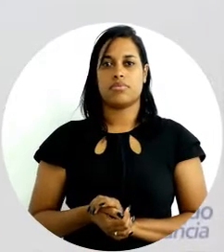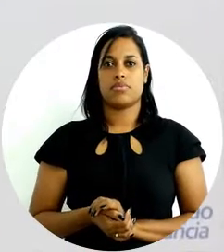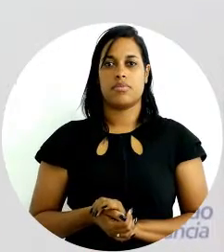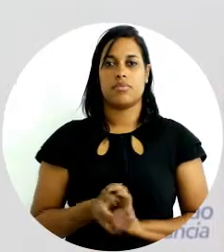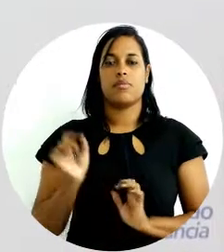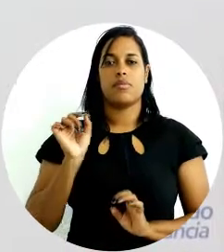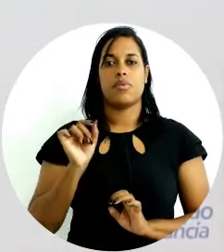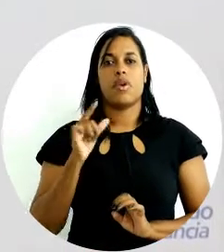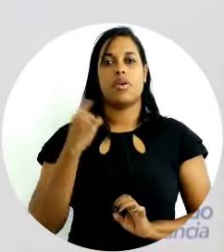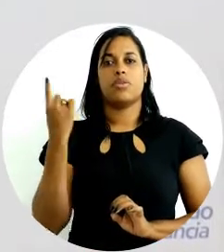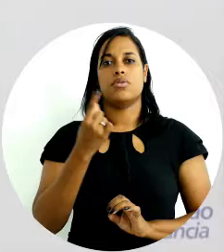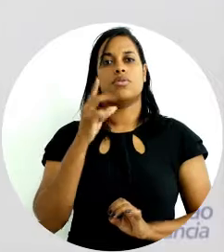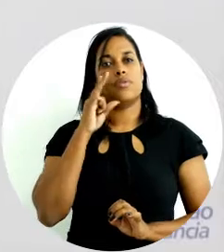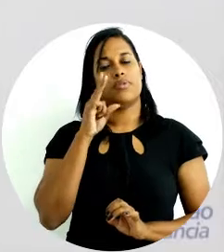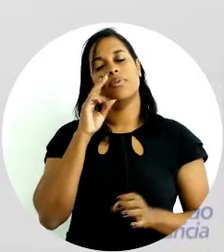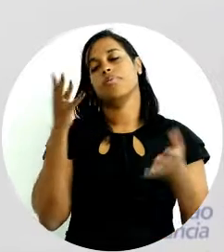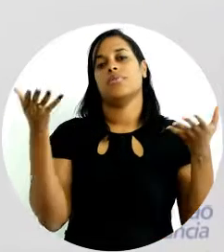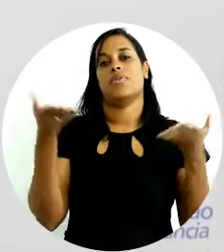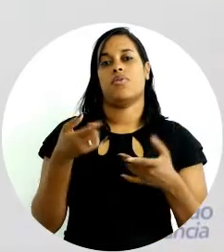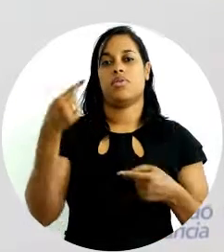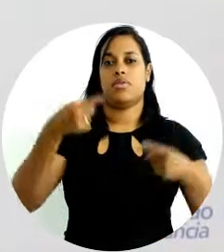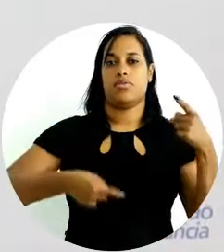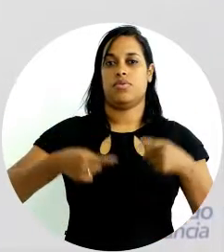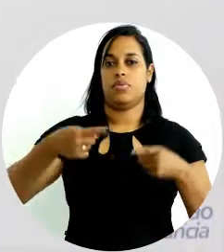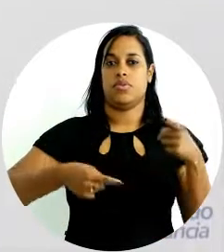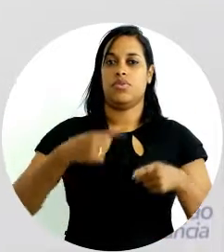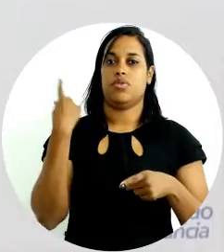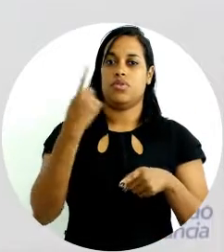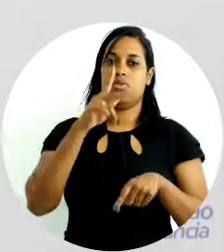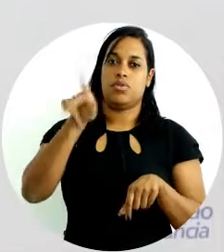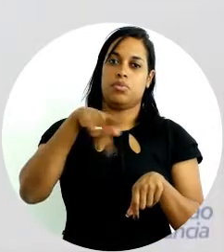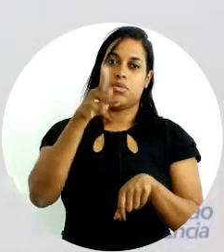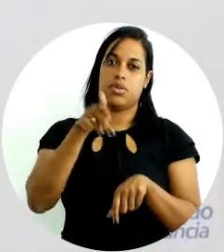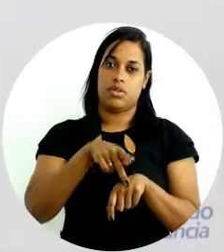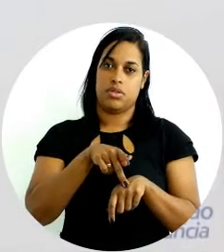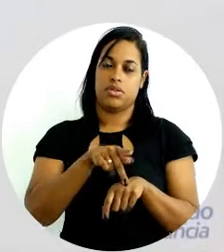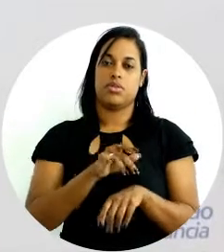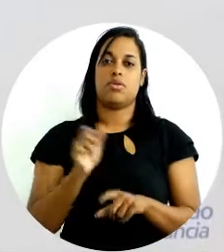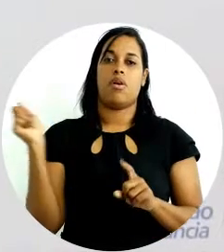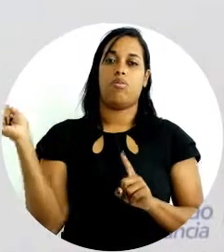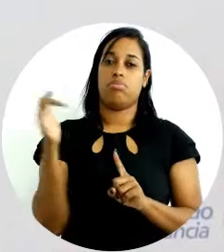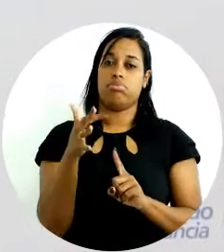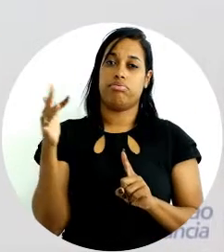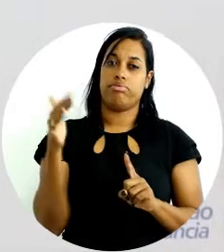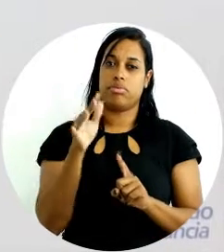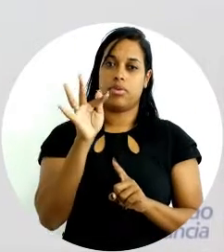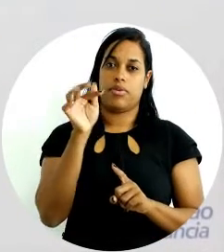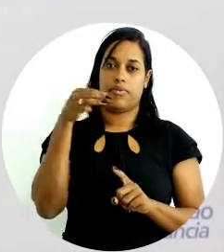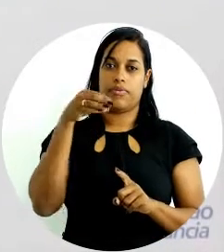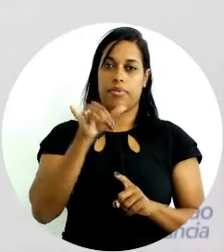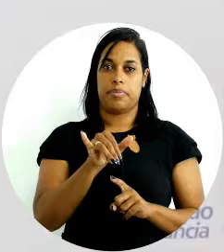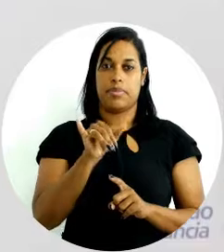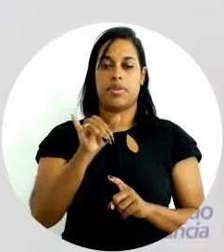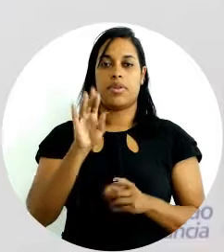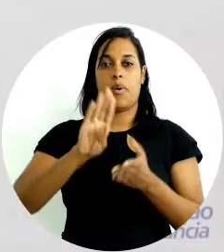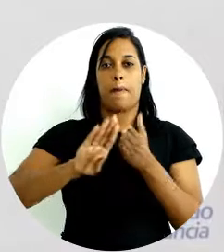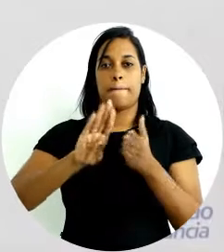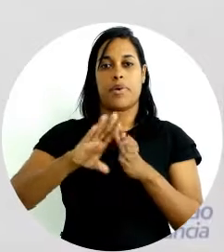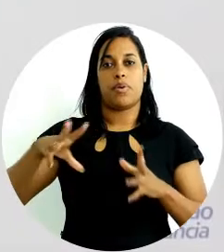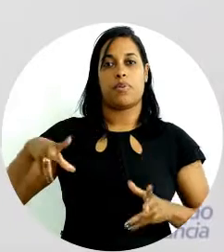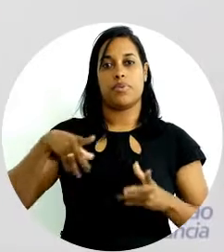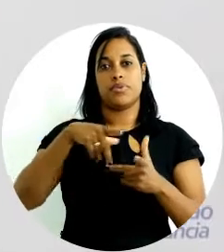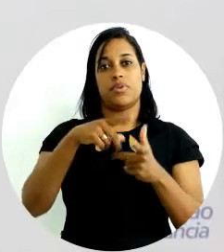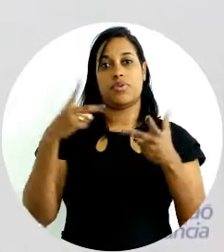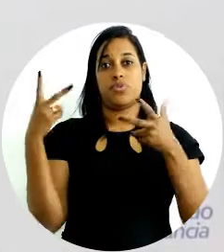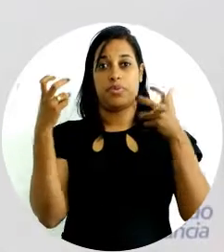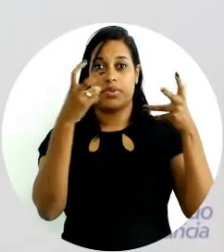Então, o que é que nós vemos agora com essas políticas do nosso país influenciadas pelo FMI e o Banco